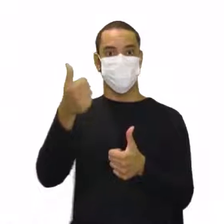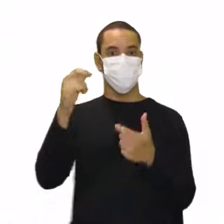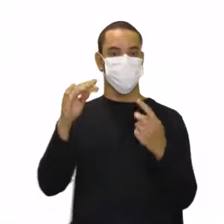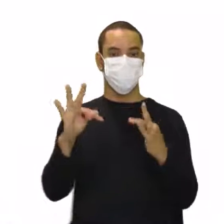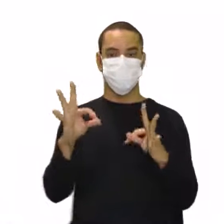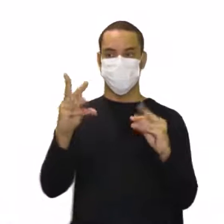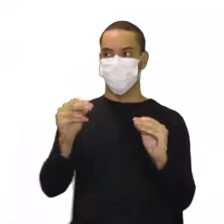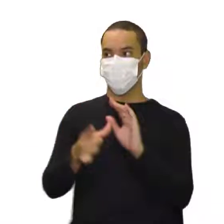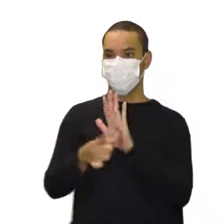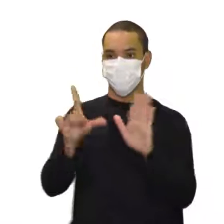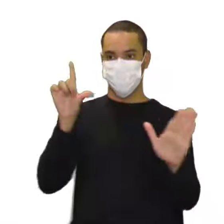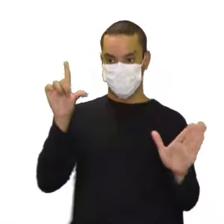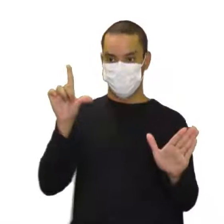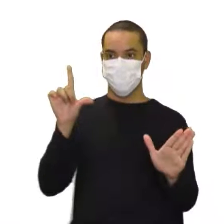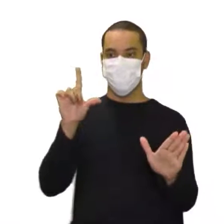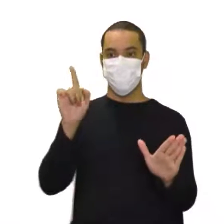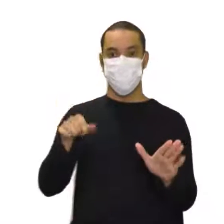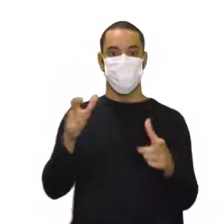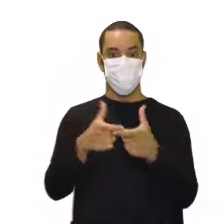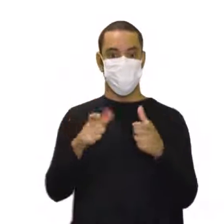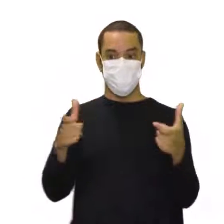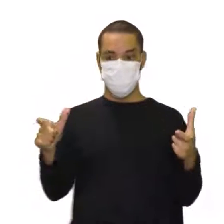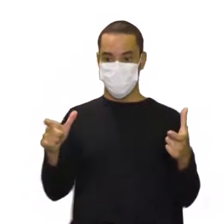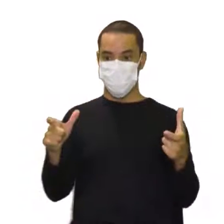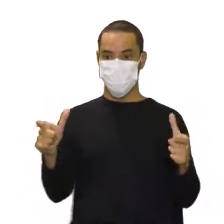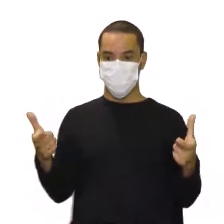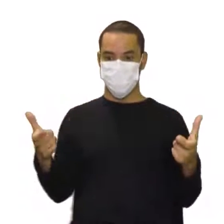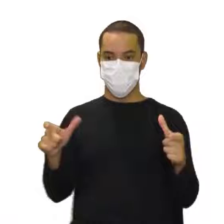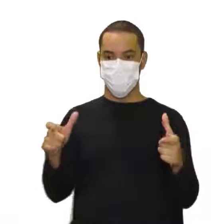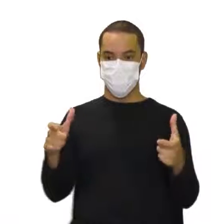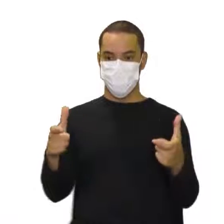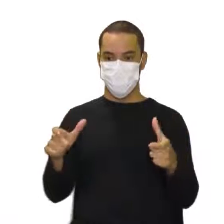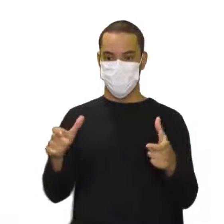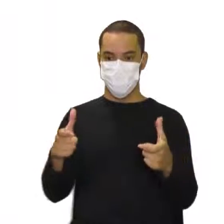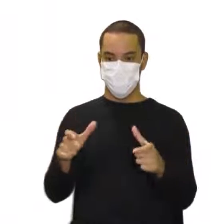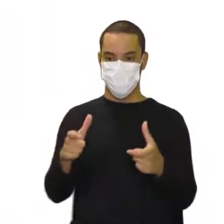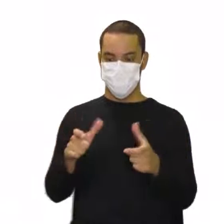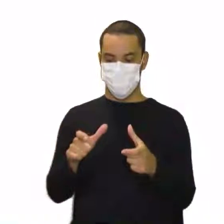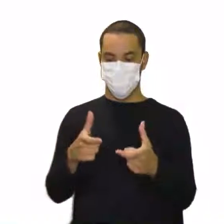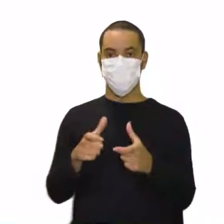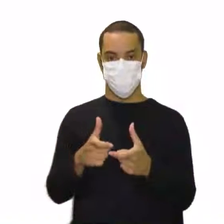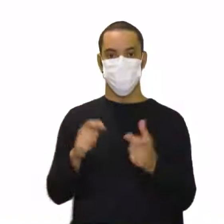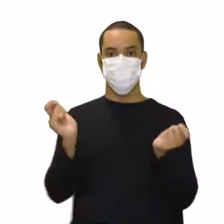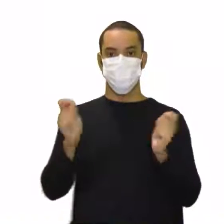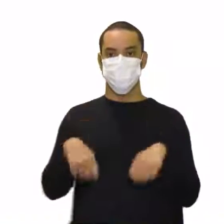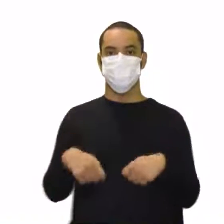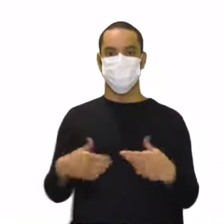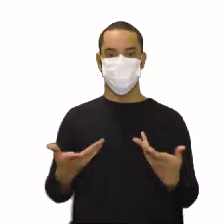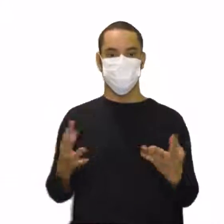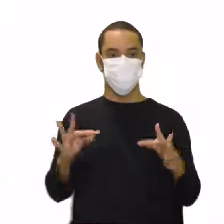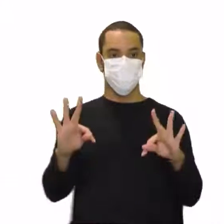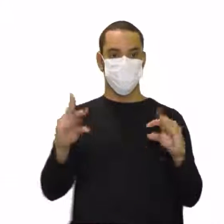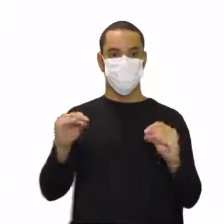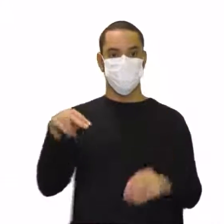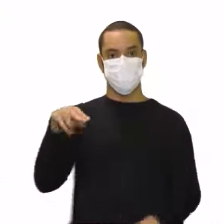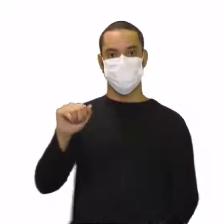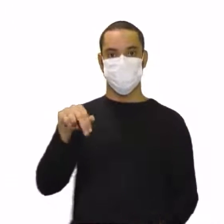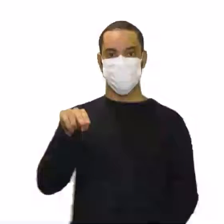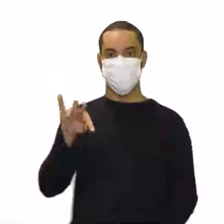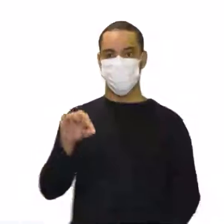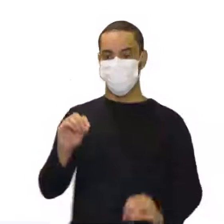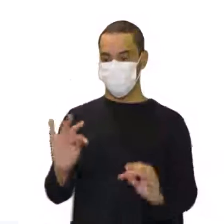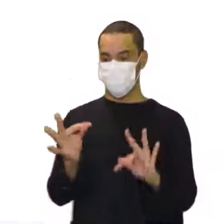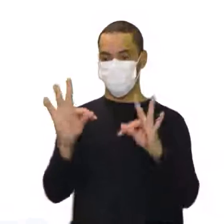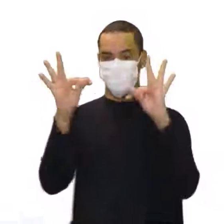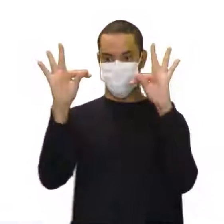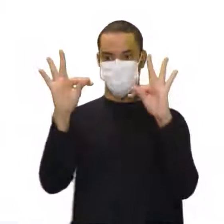inventado antes era bem grande. Hoje em dia, a compactação, até a nanotecnologia, reduziu o tamanho de tudo. Aqui o dínamo